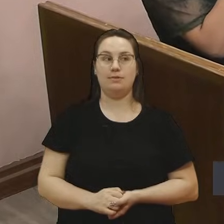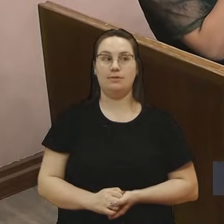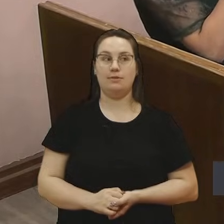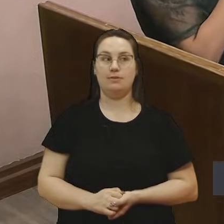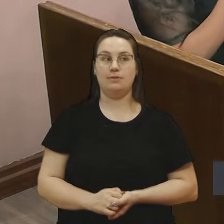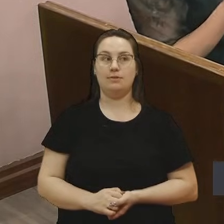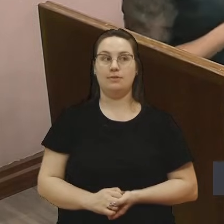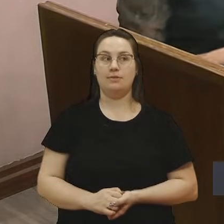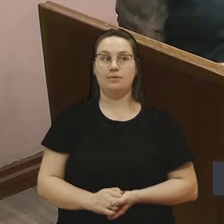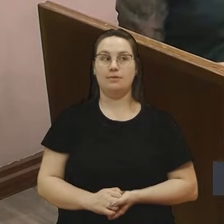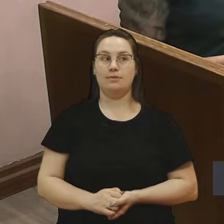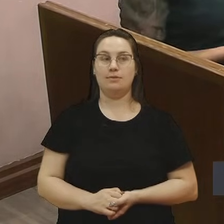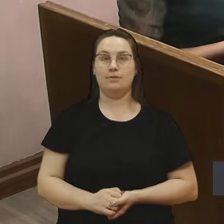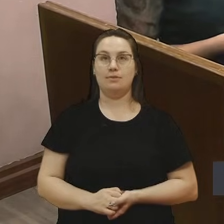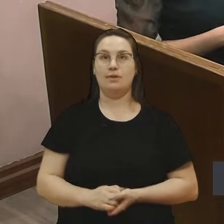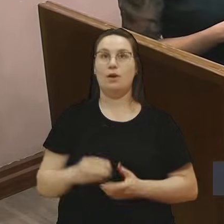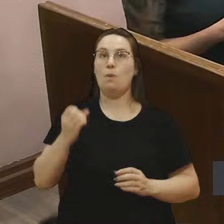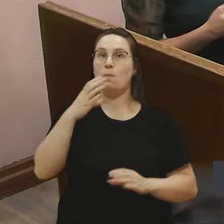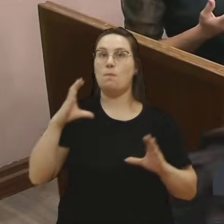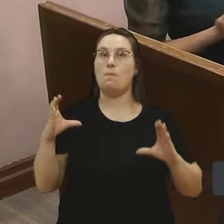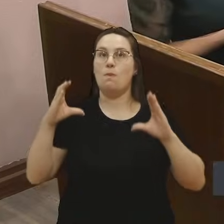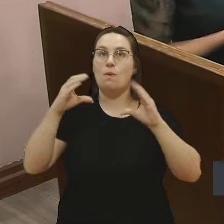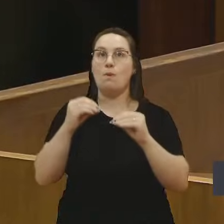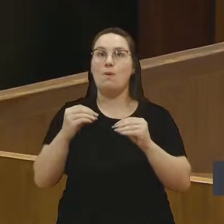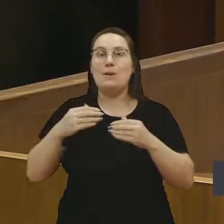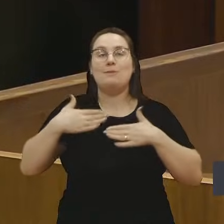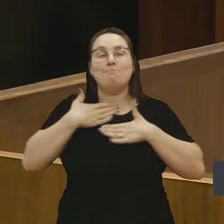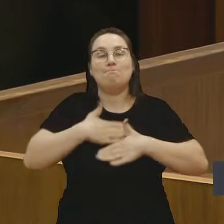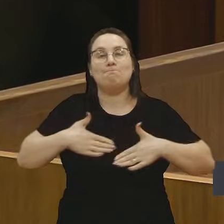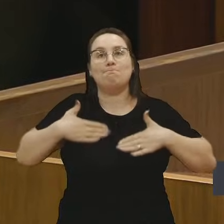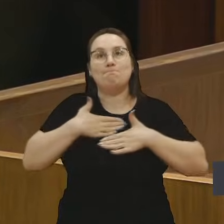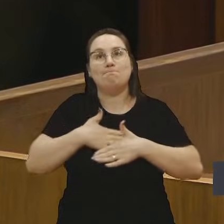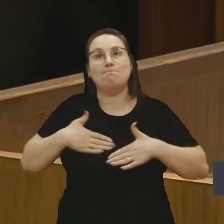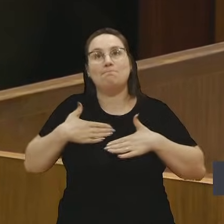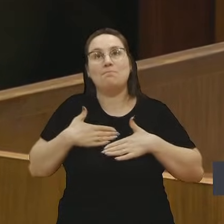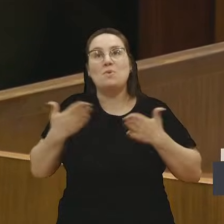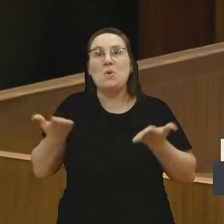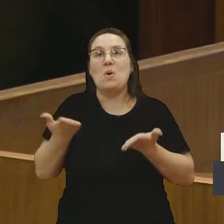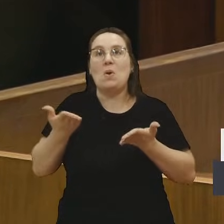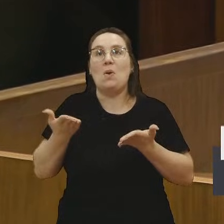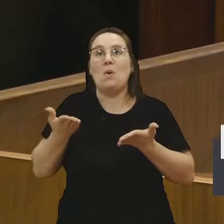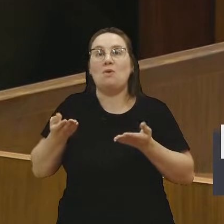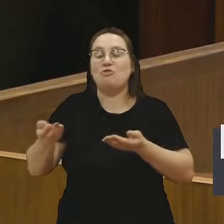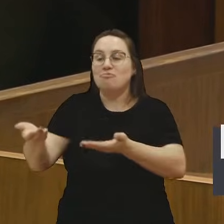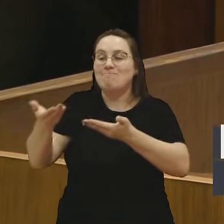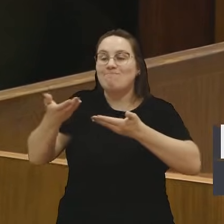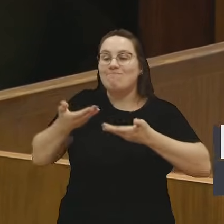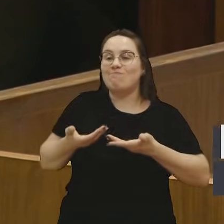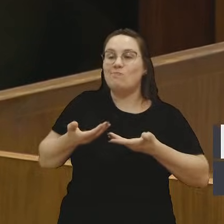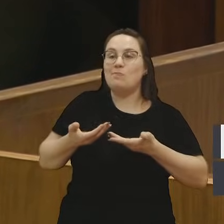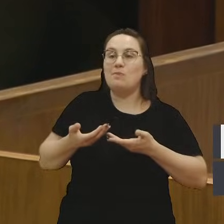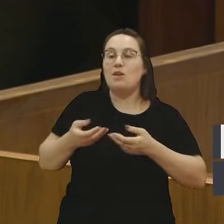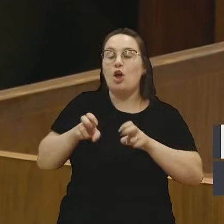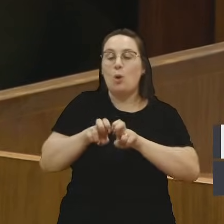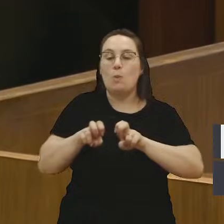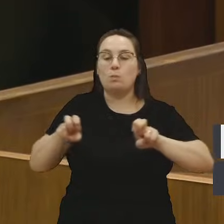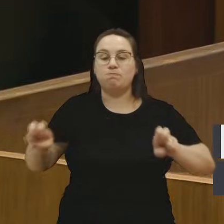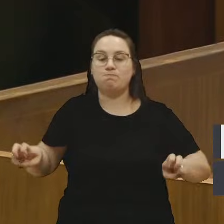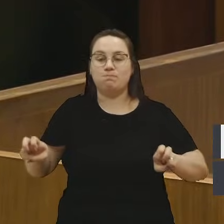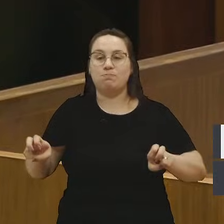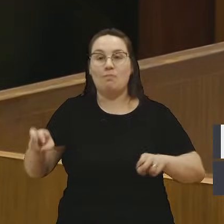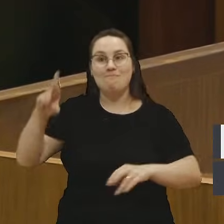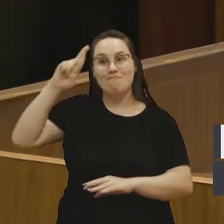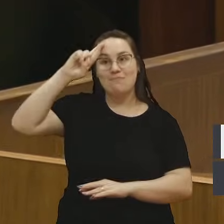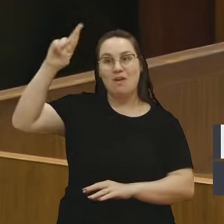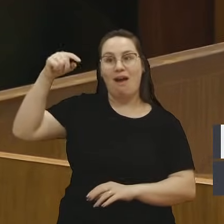Boa noite a todos. É com imenso prazer que hoje recebo esse convite de compor a mesa das autoridades